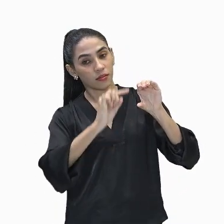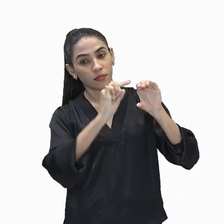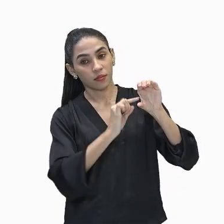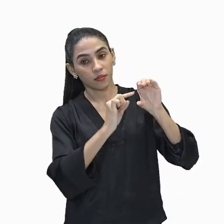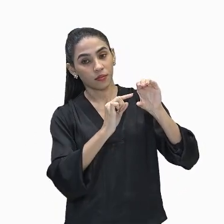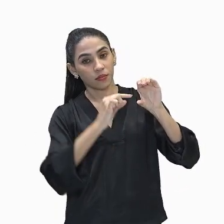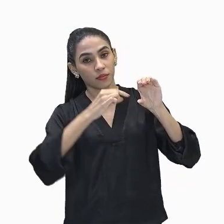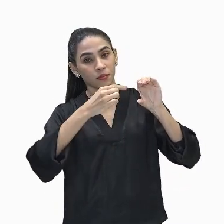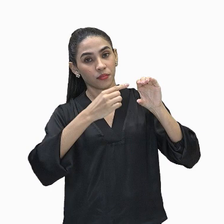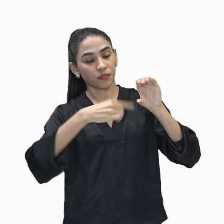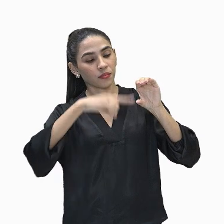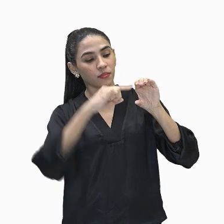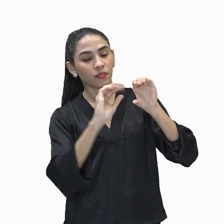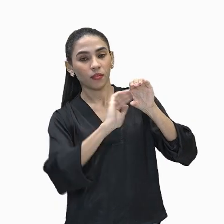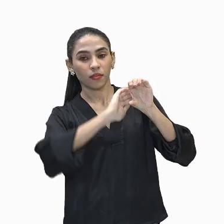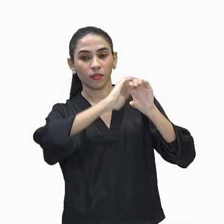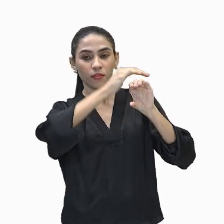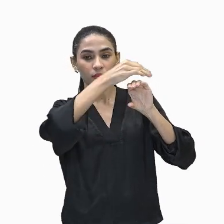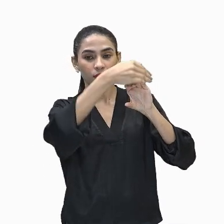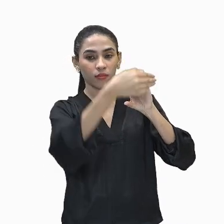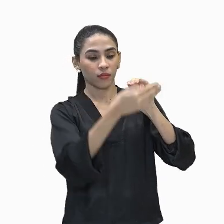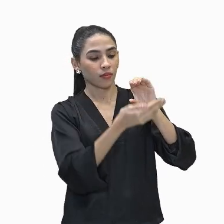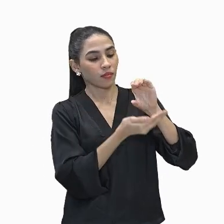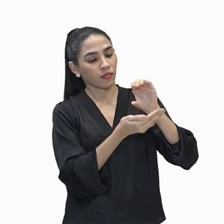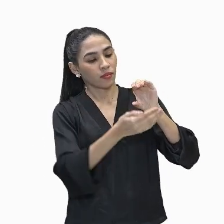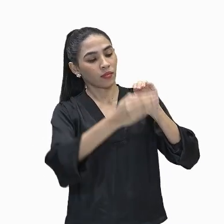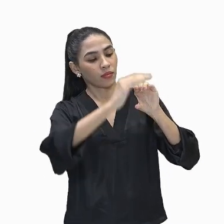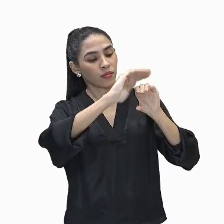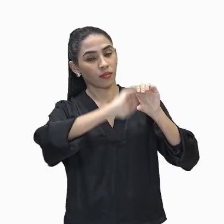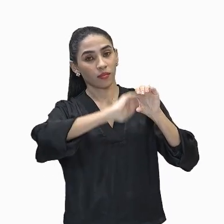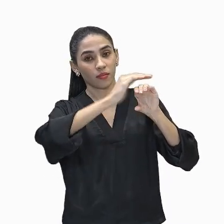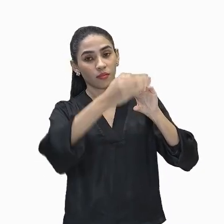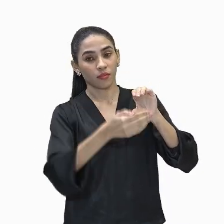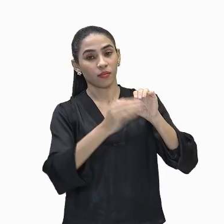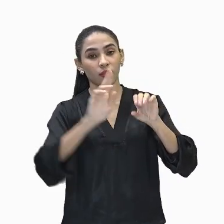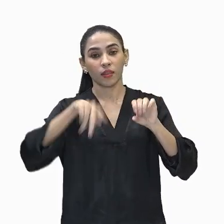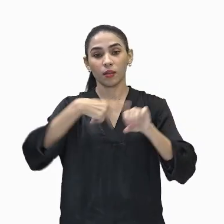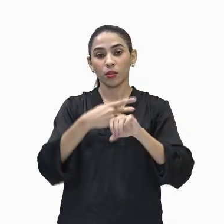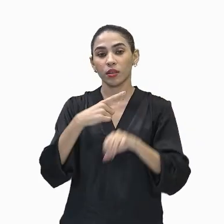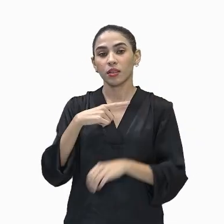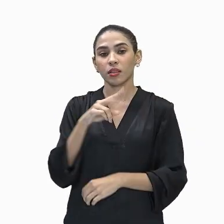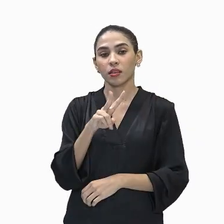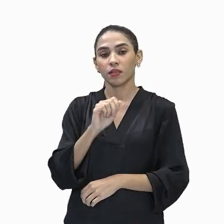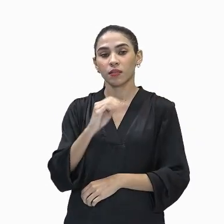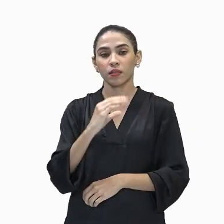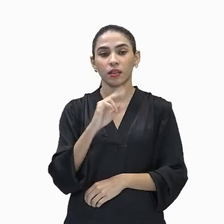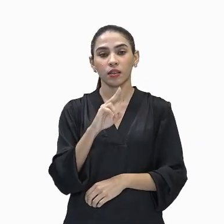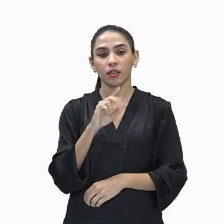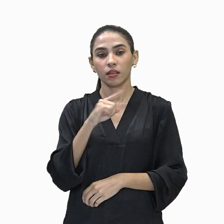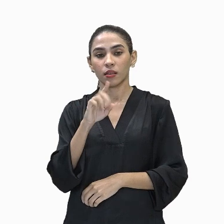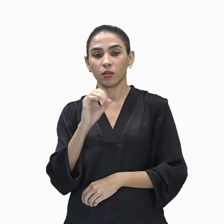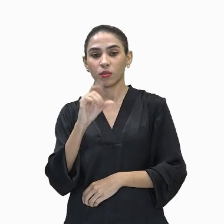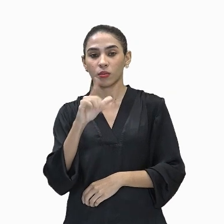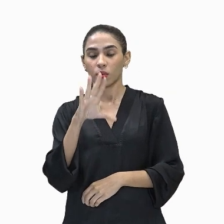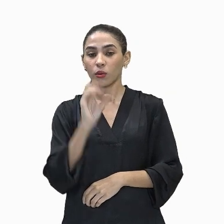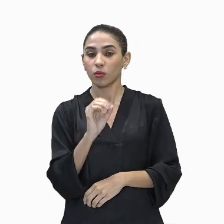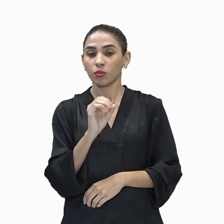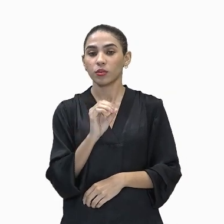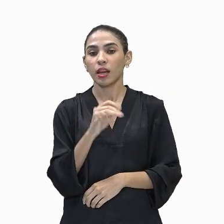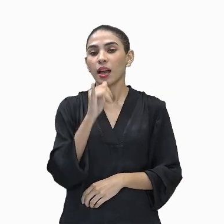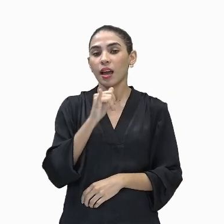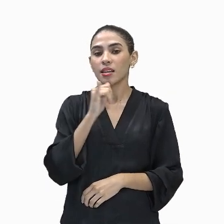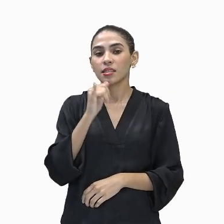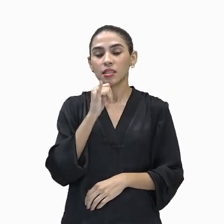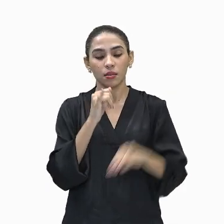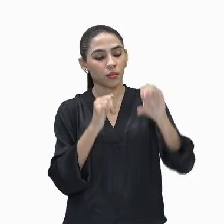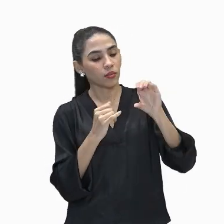né? Vai englobar essas partículas de nutrientes. Depois ele vai ter alguns vacúolos digestivos, que são